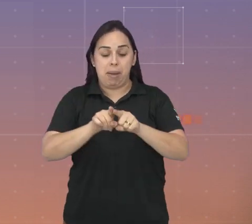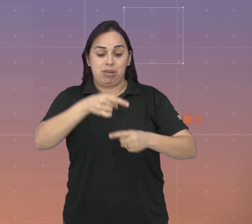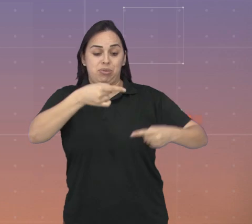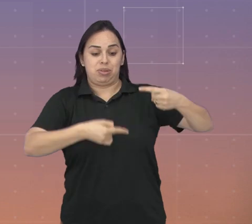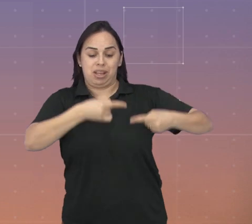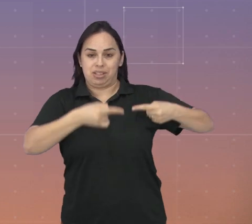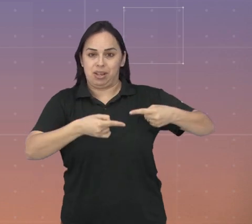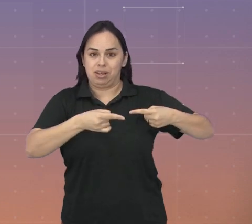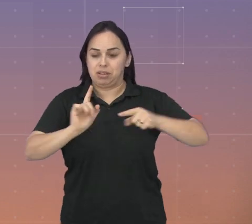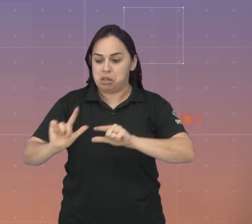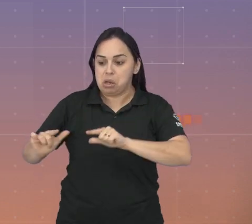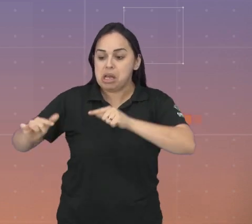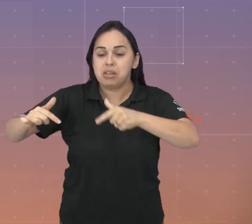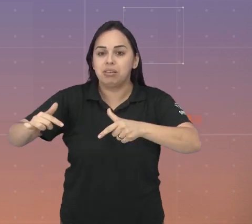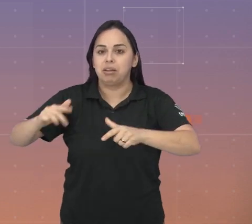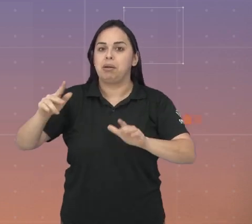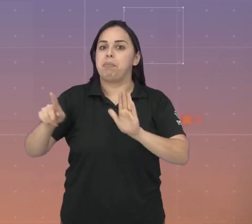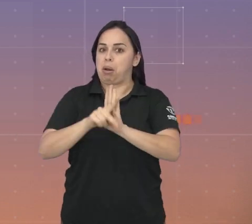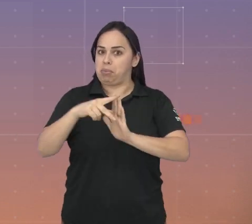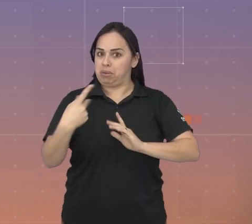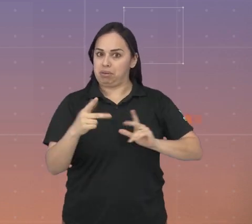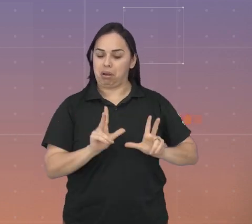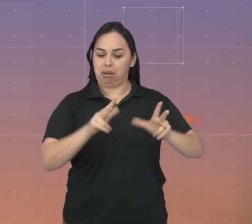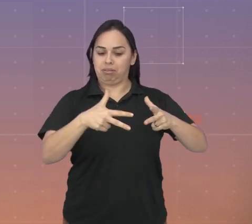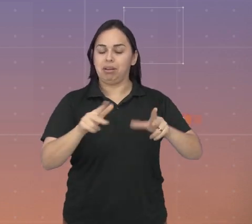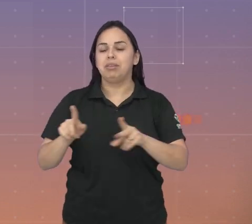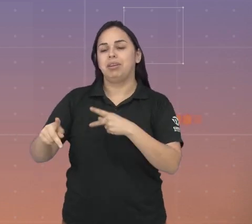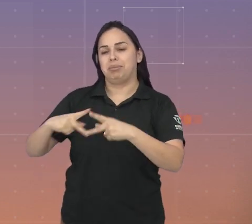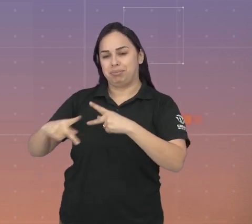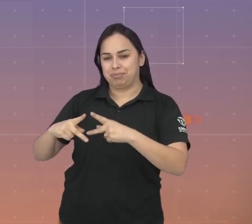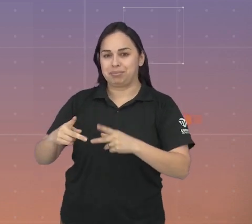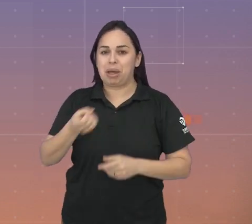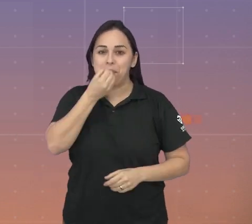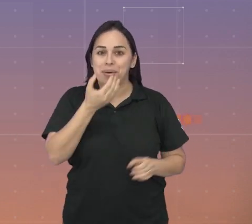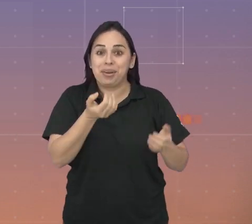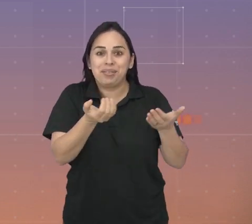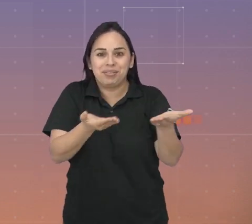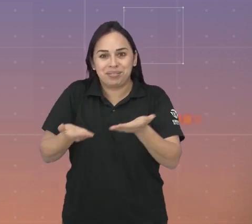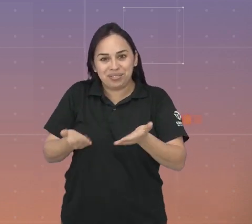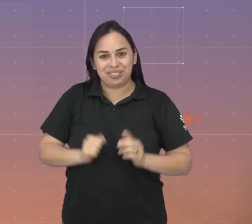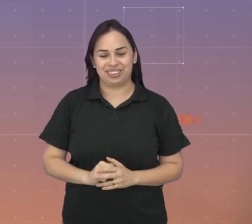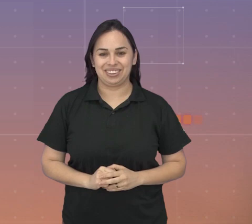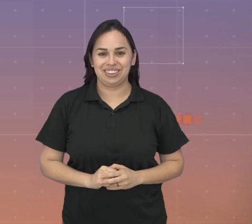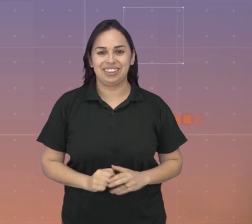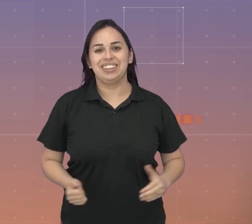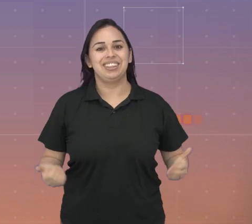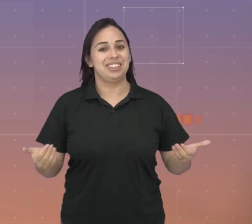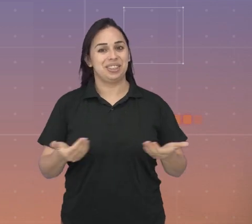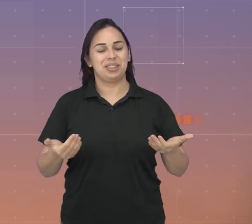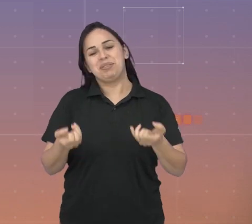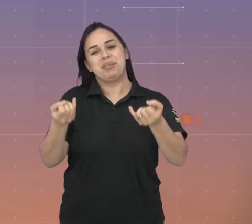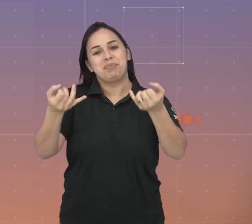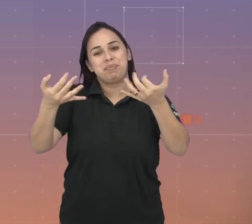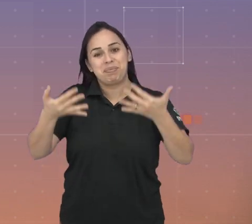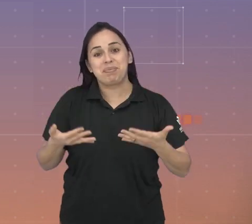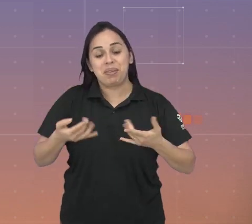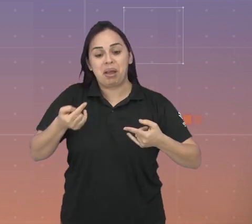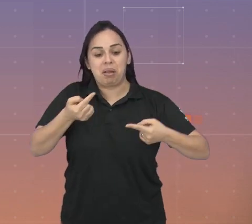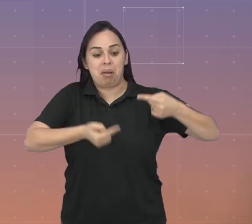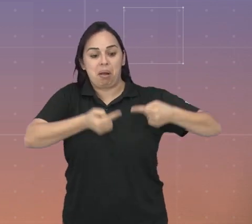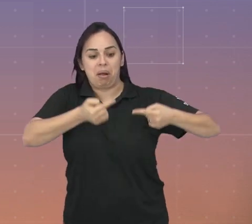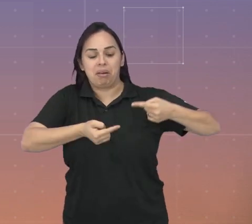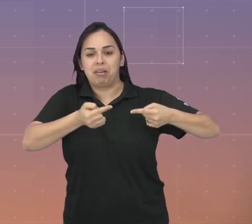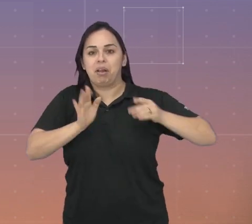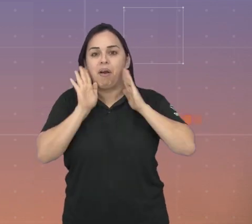ações e debates mais marcantes aqui da Câmara e também da nossa cidade. Seja muito bem-vindo. E hoje vamos falar sobre